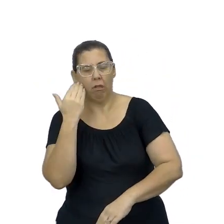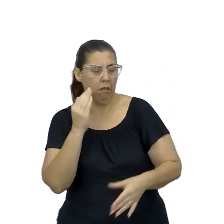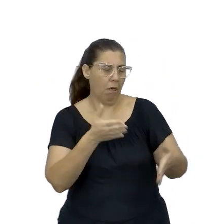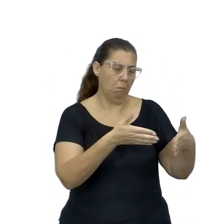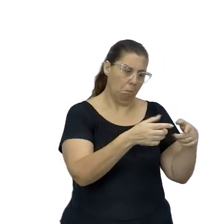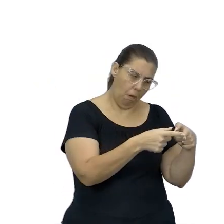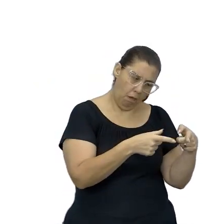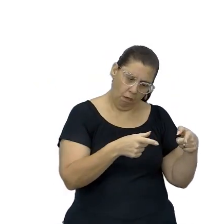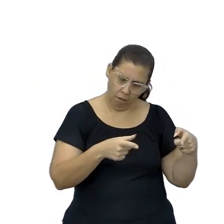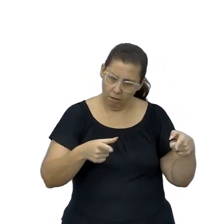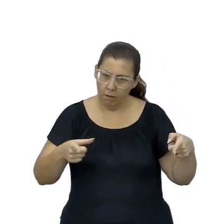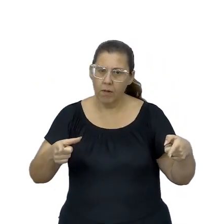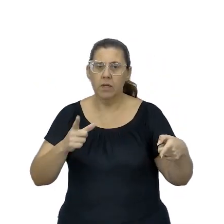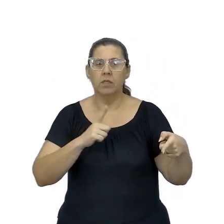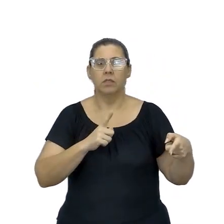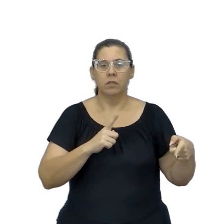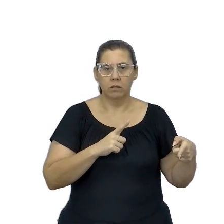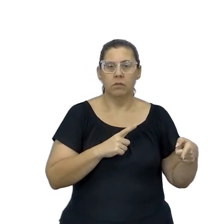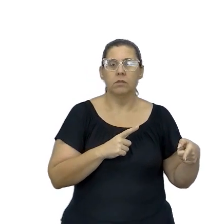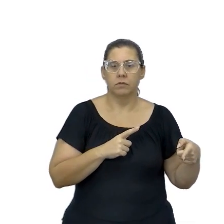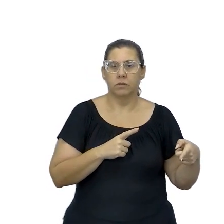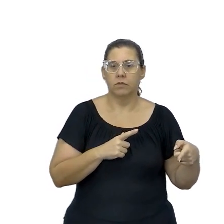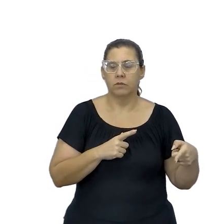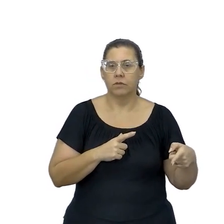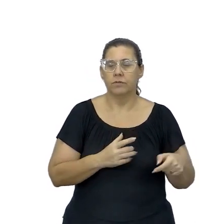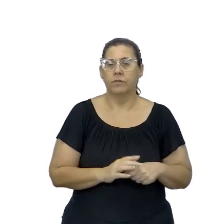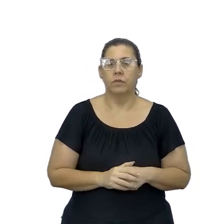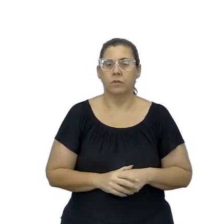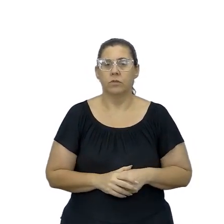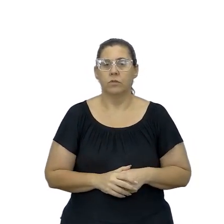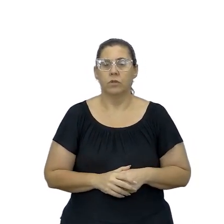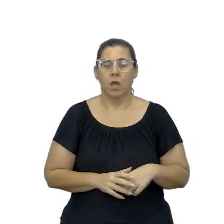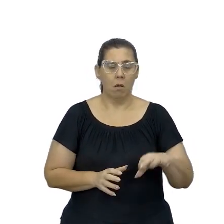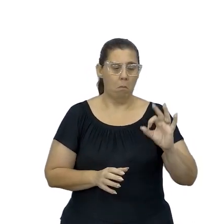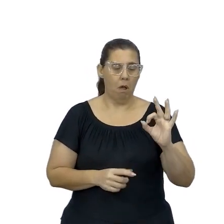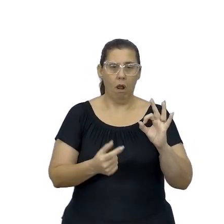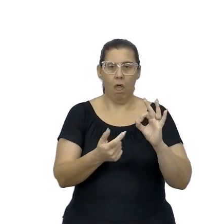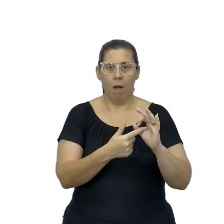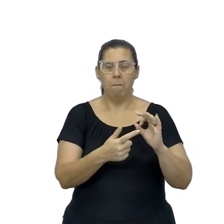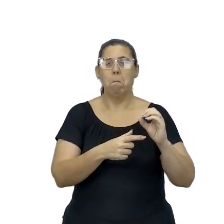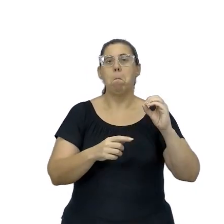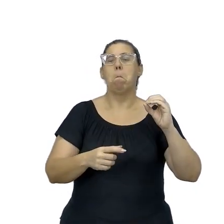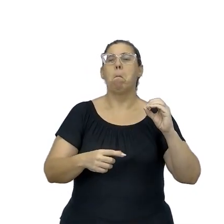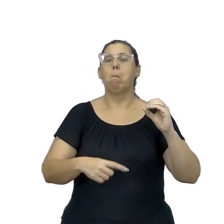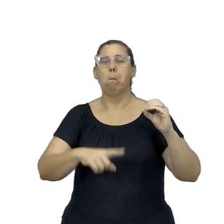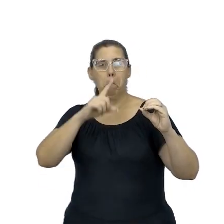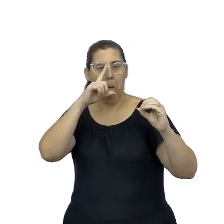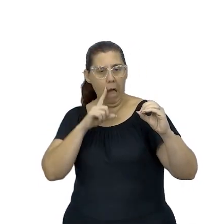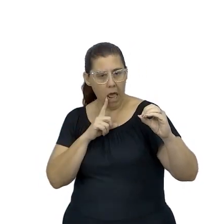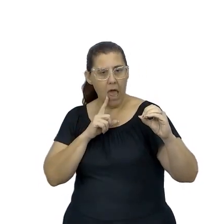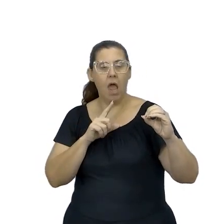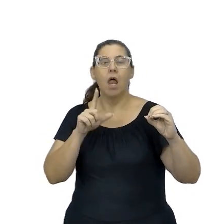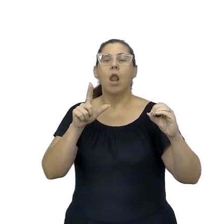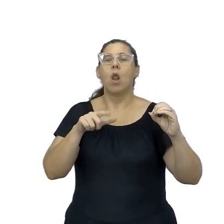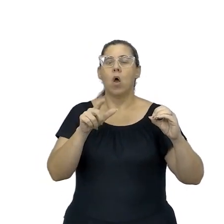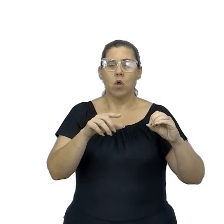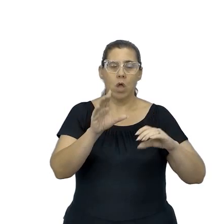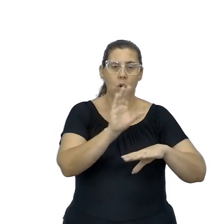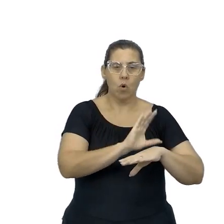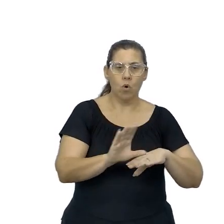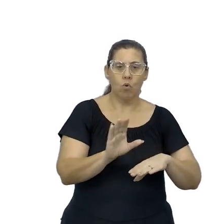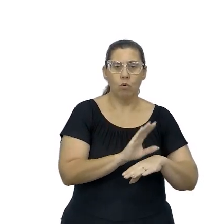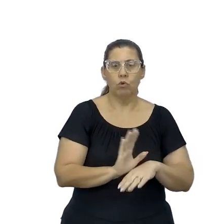do tempo, a gente tem aí os círculozinhos que estão pintados em amarelo, que são as formações que já